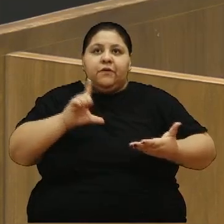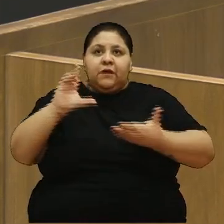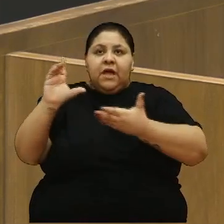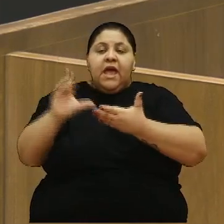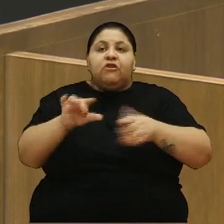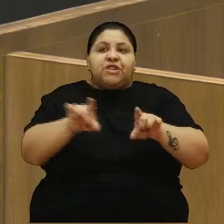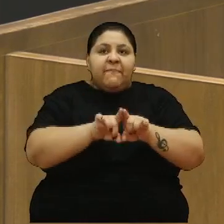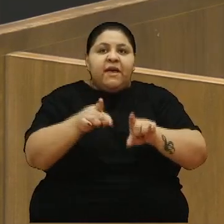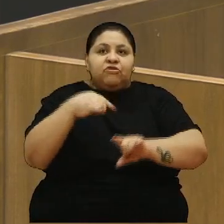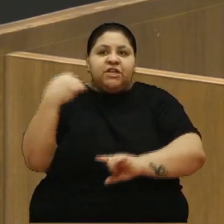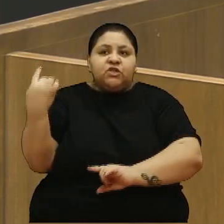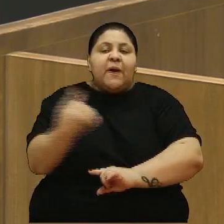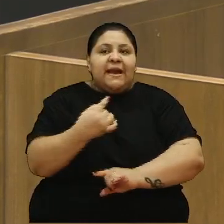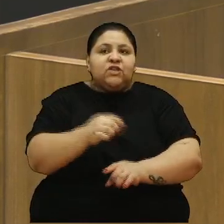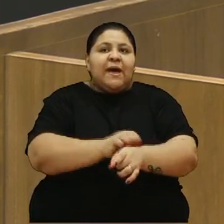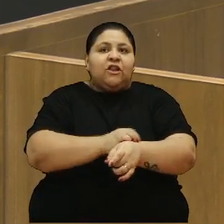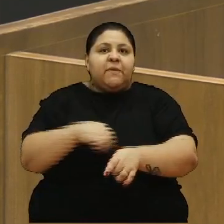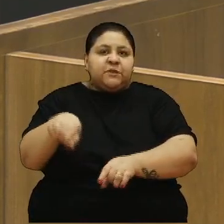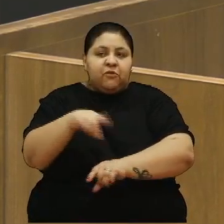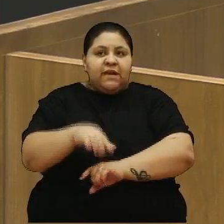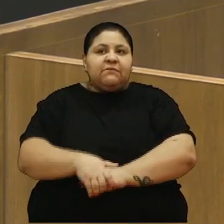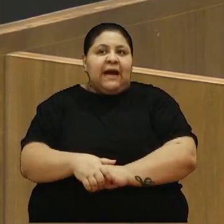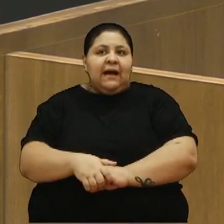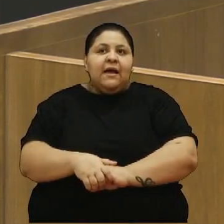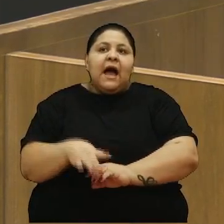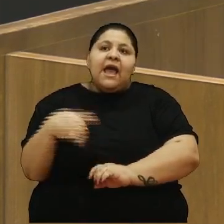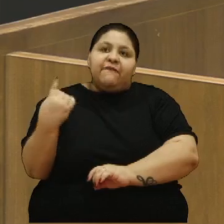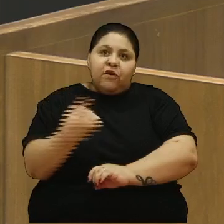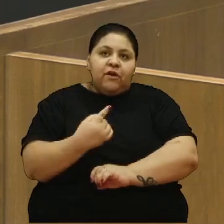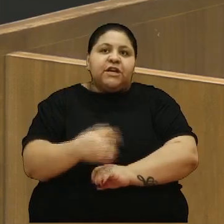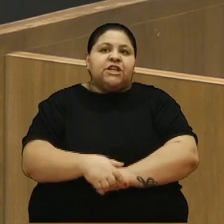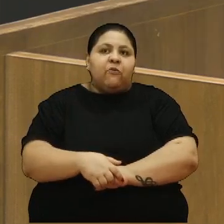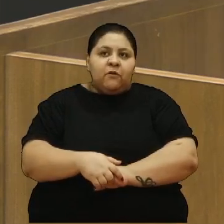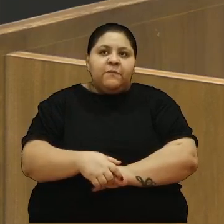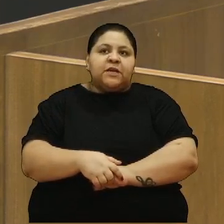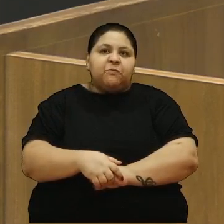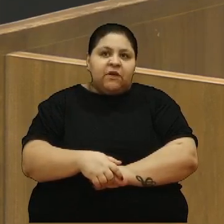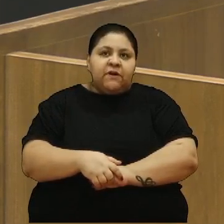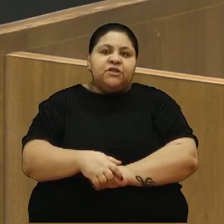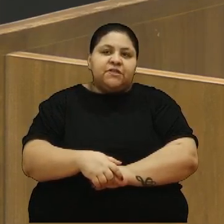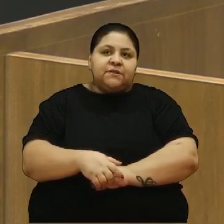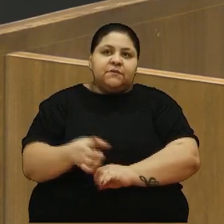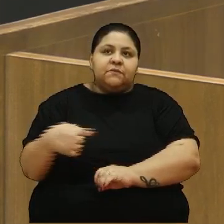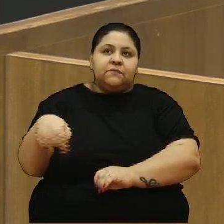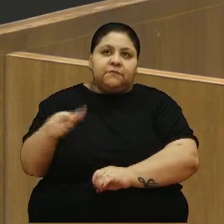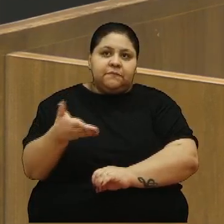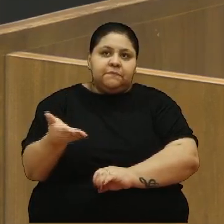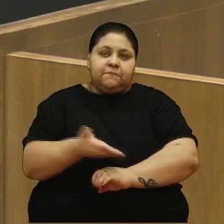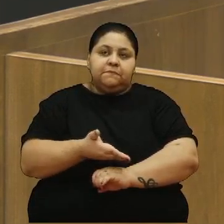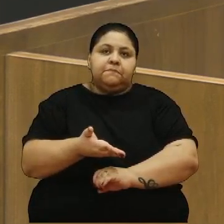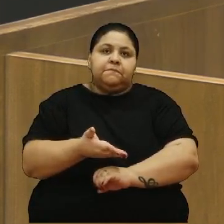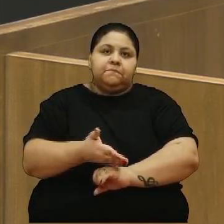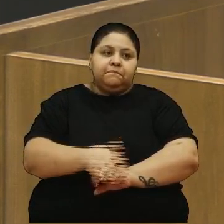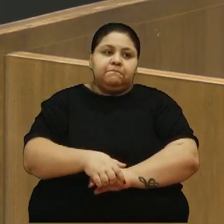feito discussão através de seus representantes, a escola, tá aqui, ó,